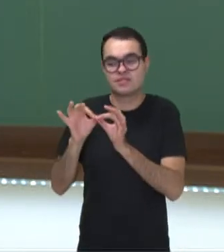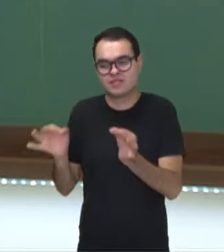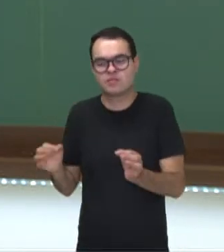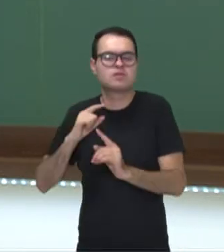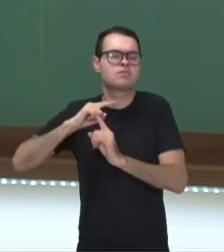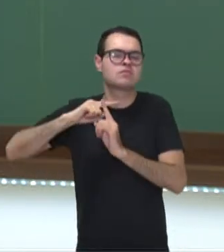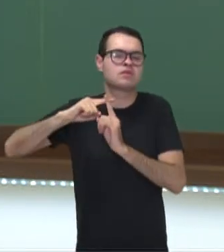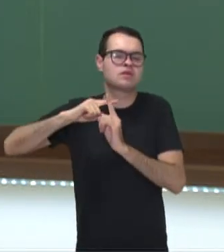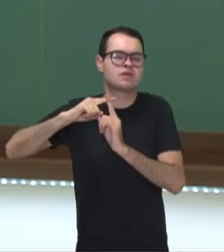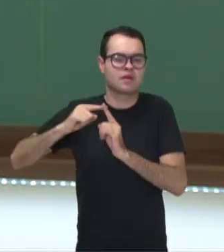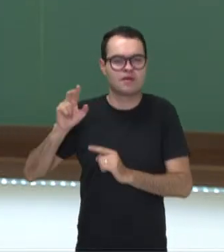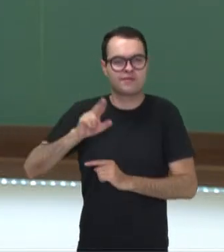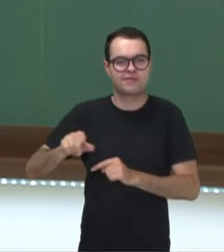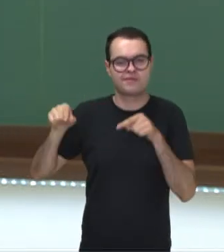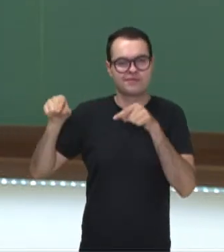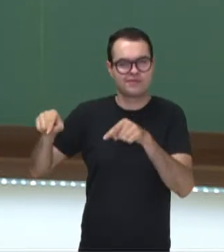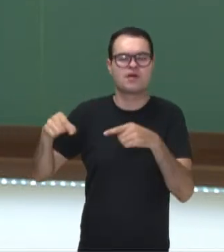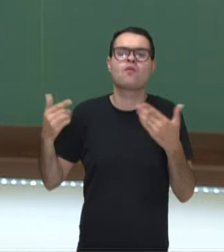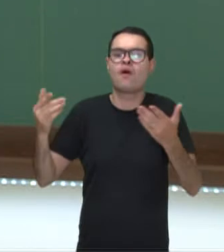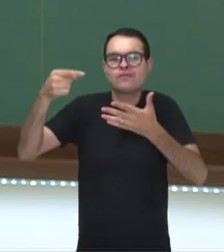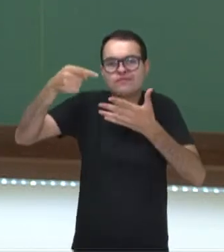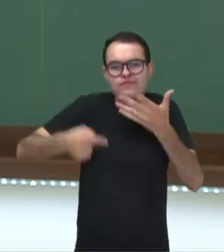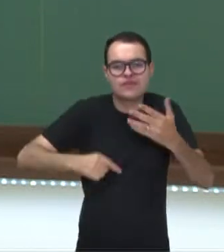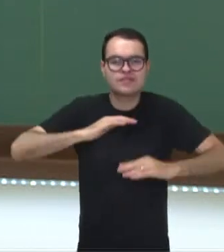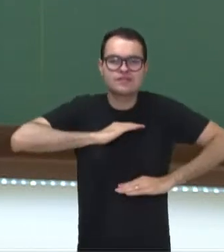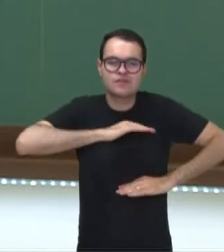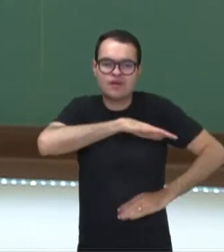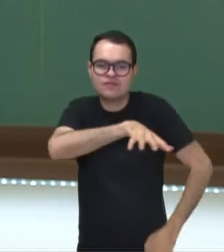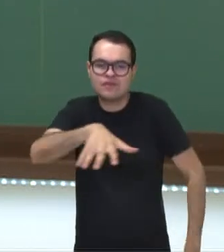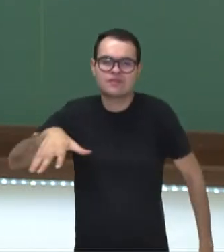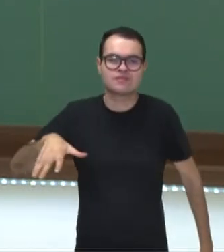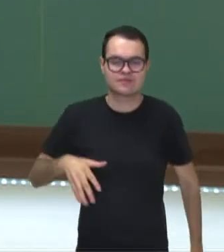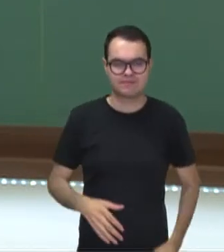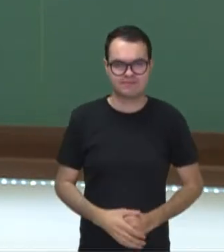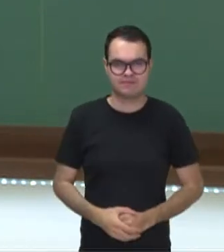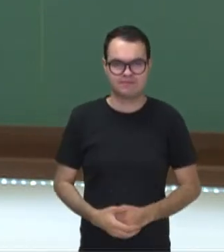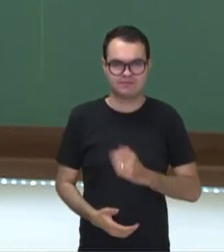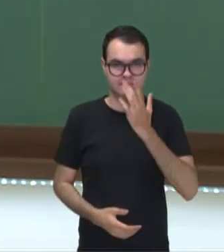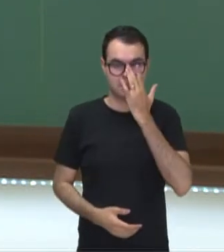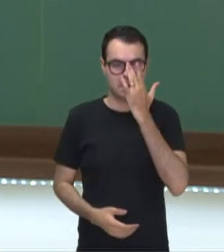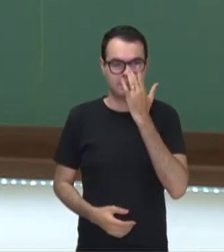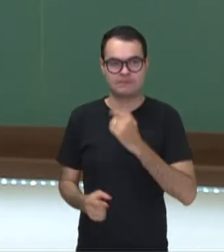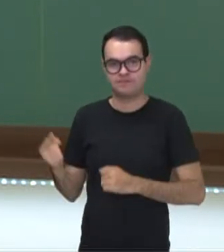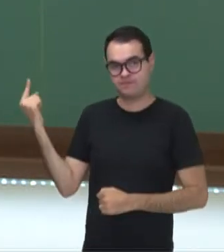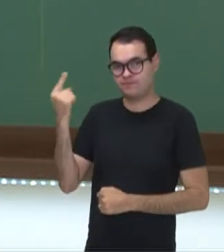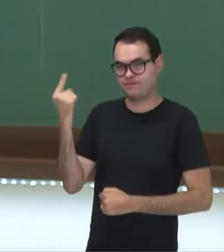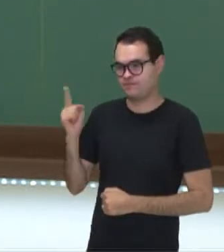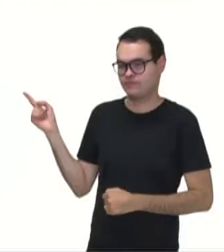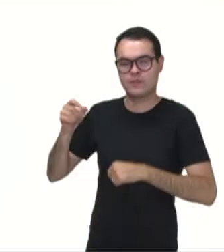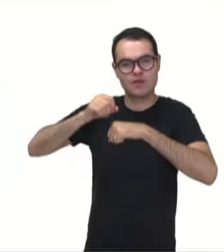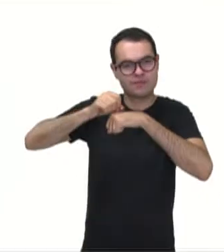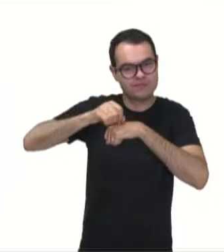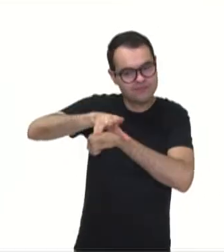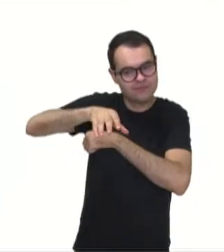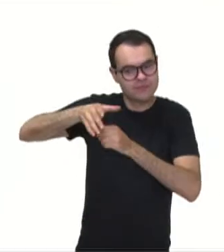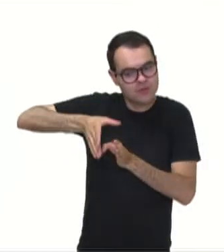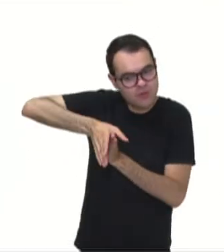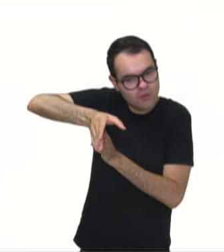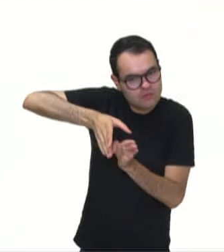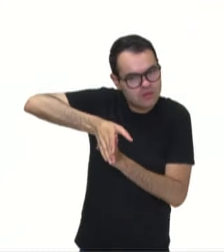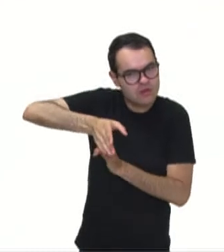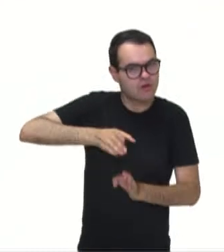por que eu uso e em quais situações. Para dar conselhos. Ó, miren, está comendo